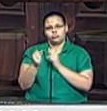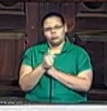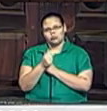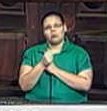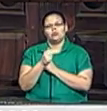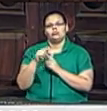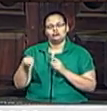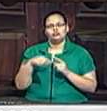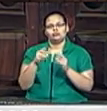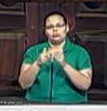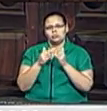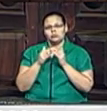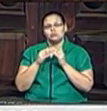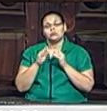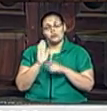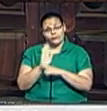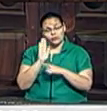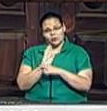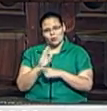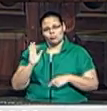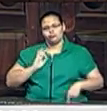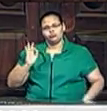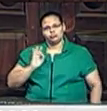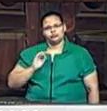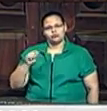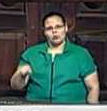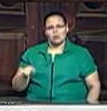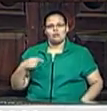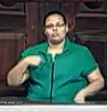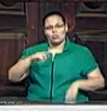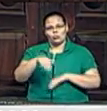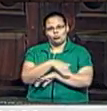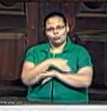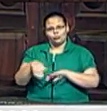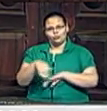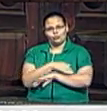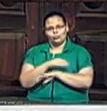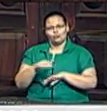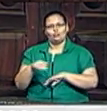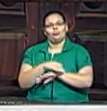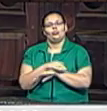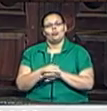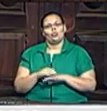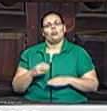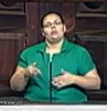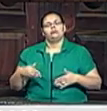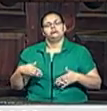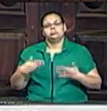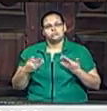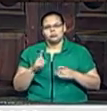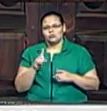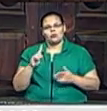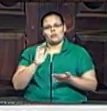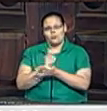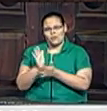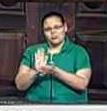porque queremos os policiais estimulados nas ruas e não acuados e não sendo